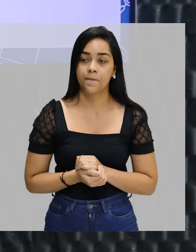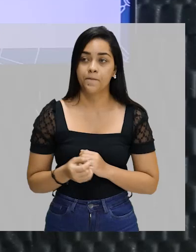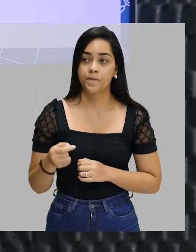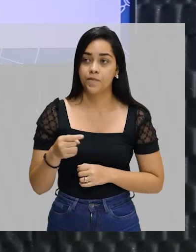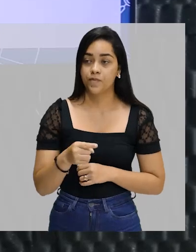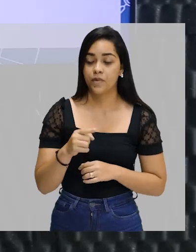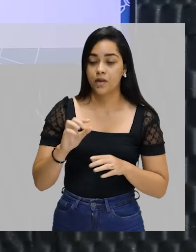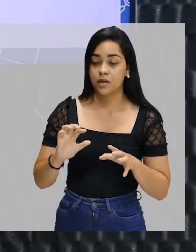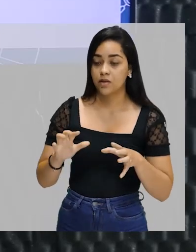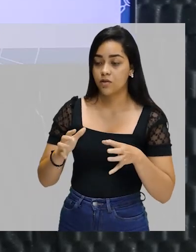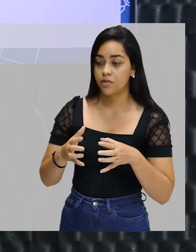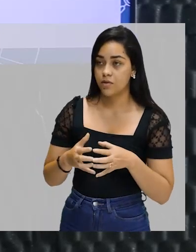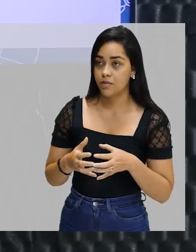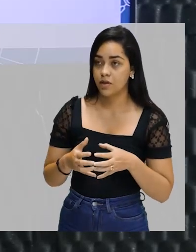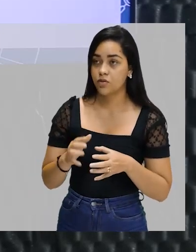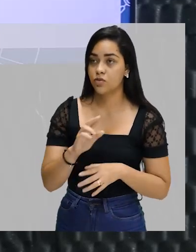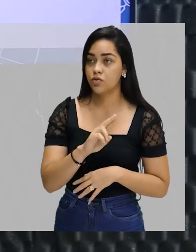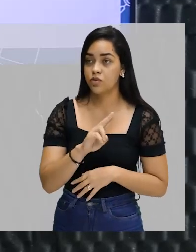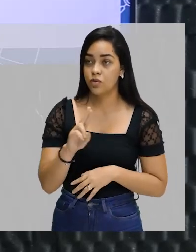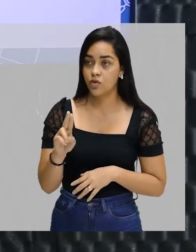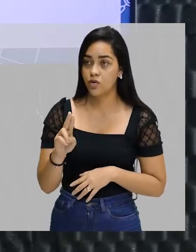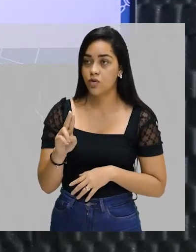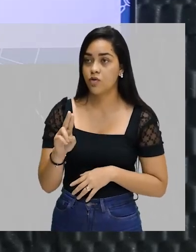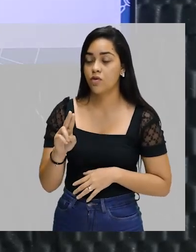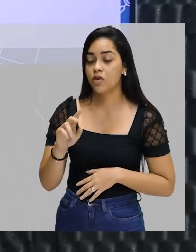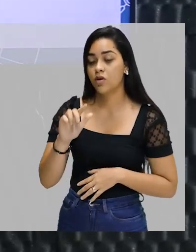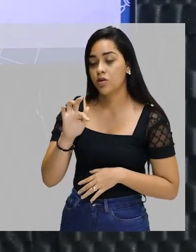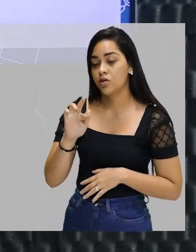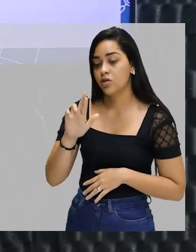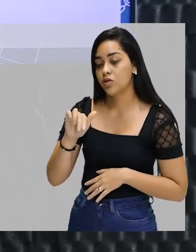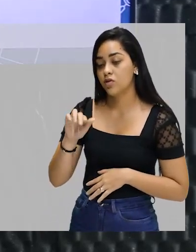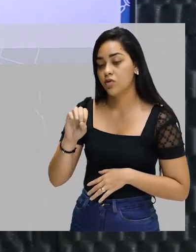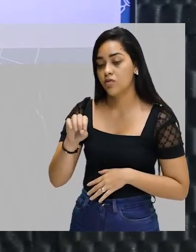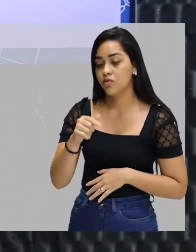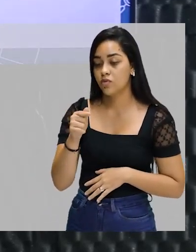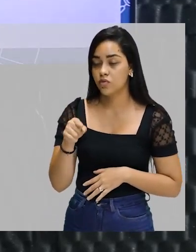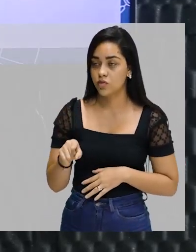Esses agrupamentos nós vamos chamar de funções